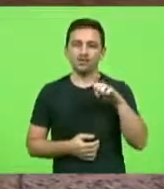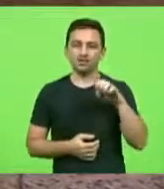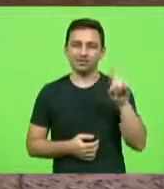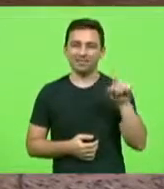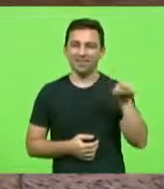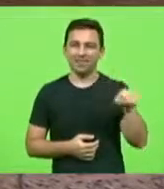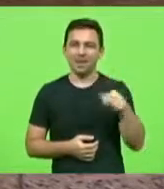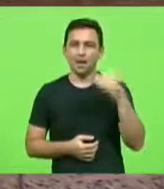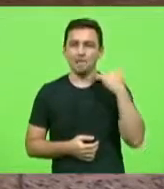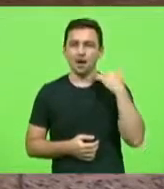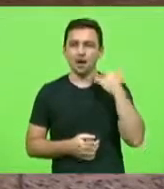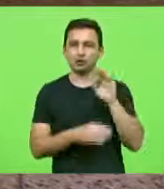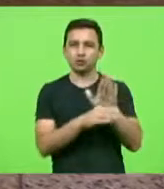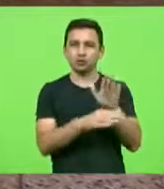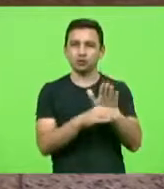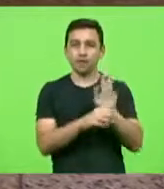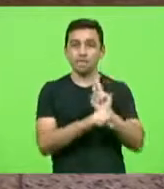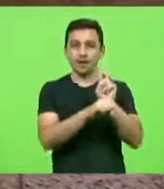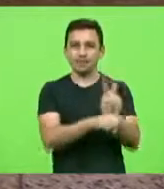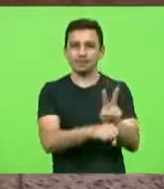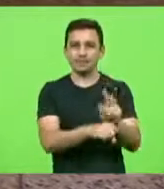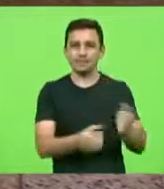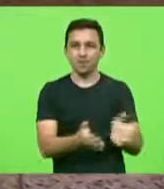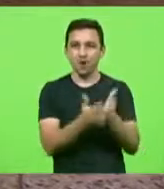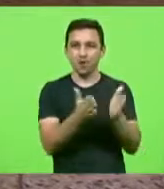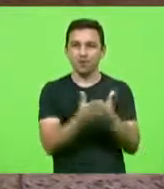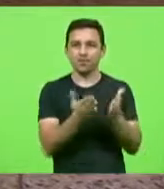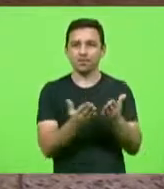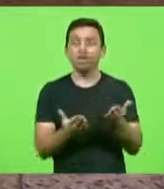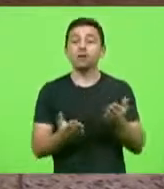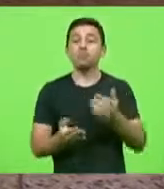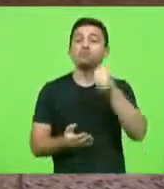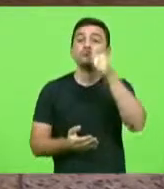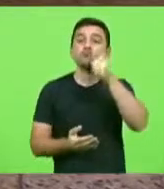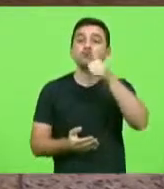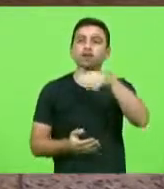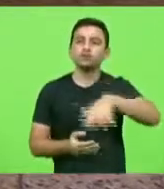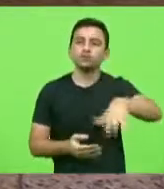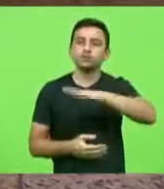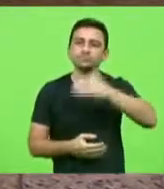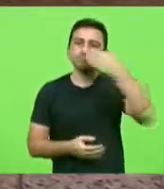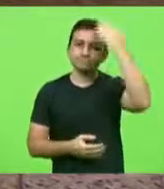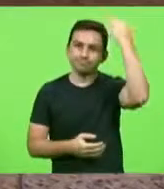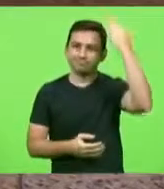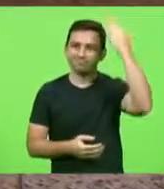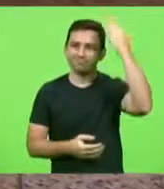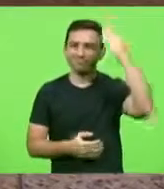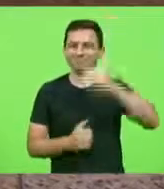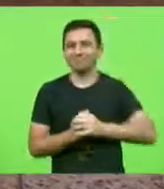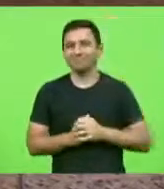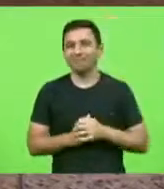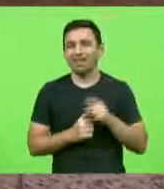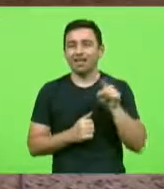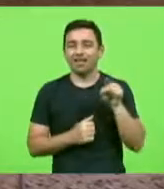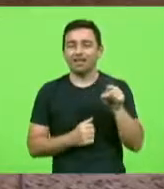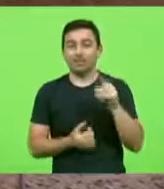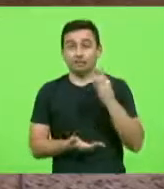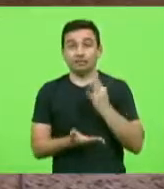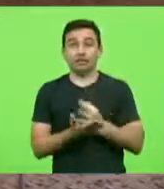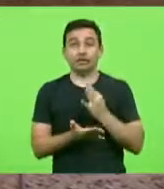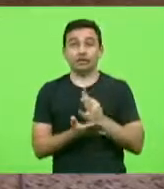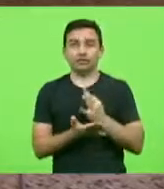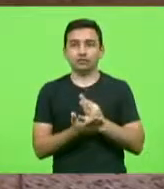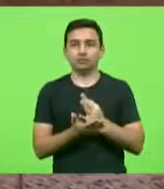pobres, que emprestava dinheiro para mulheres muçulmanas com uma taxa